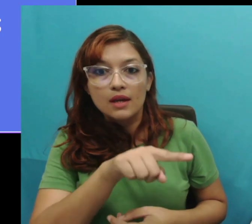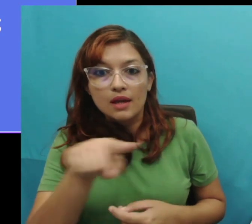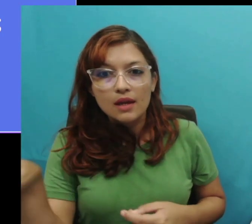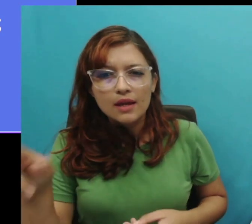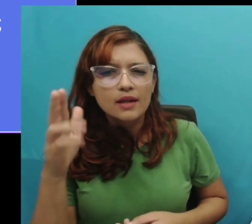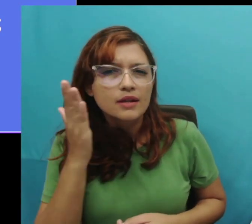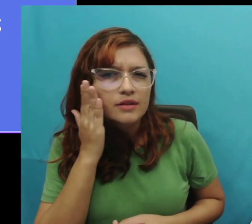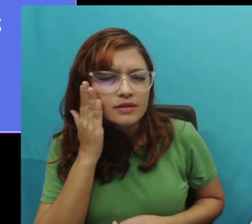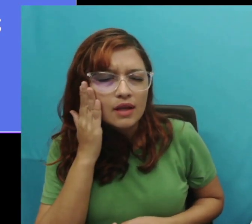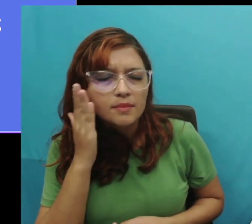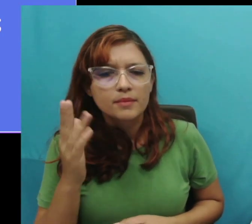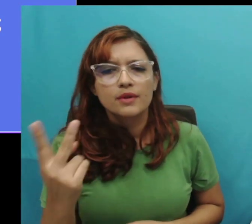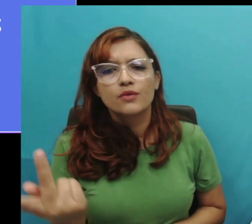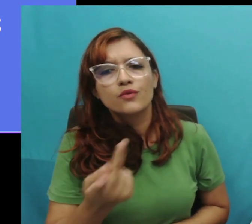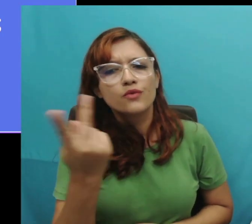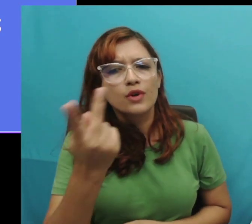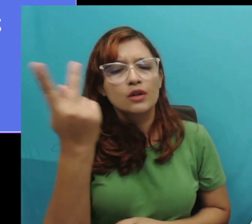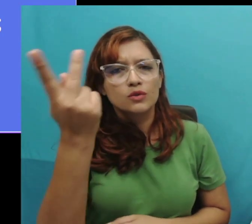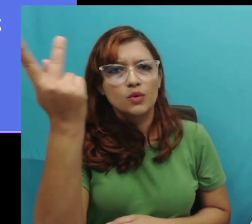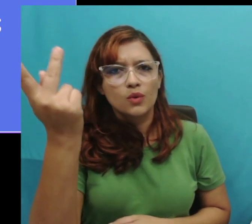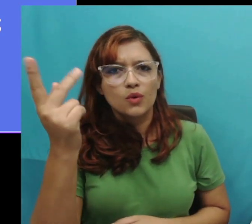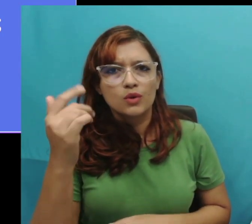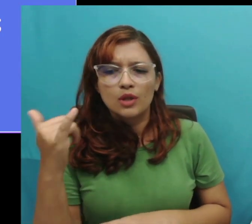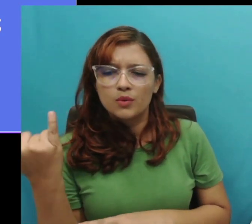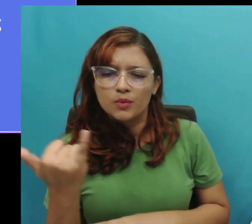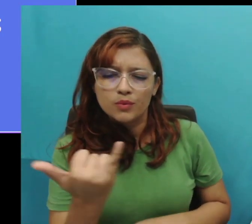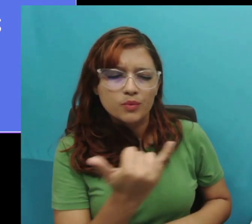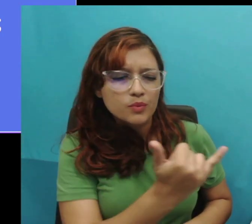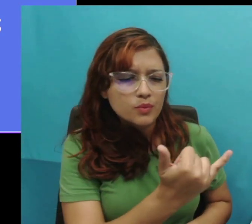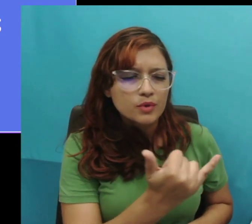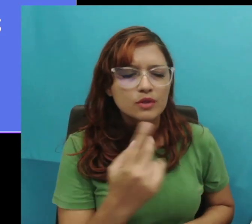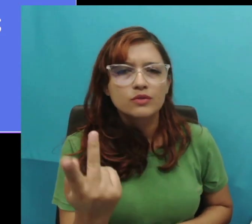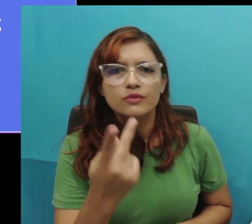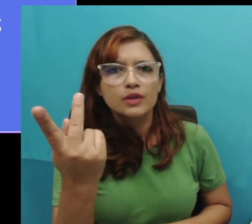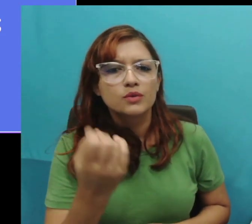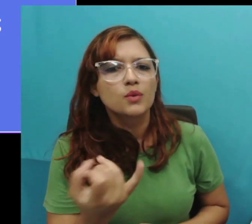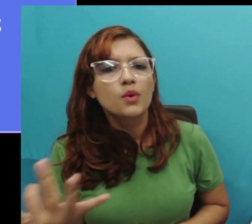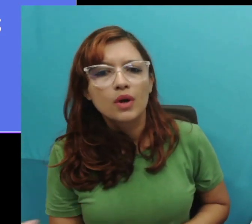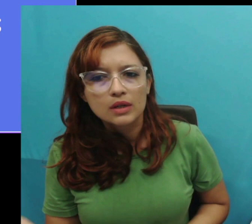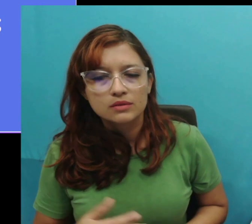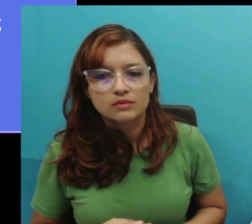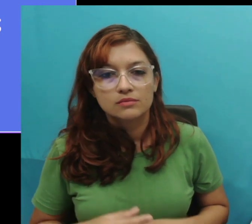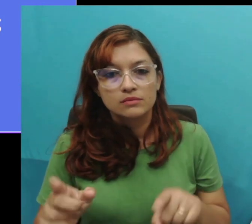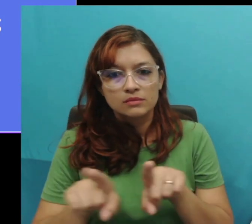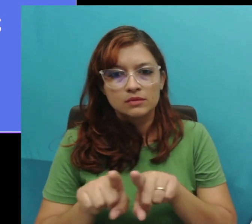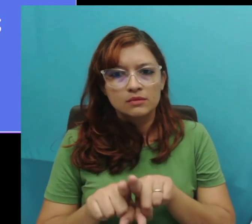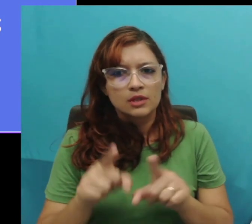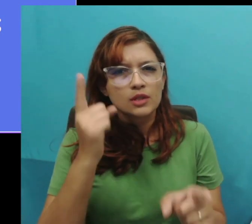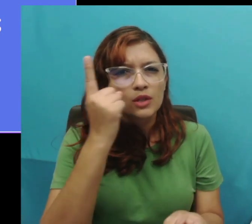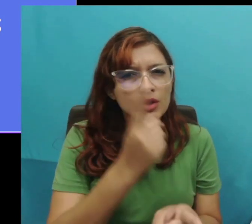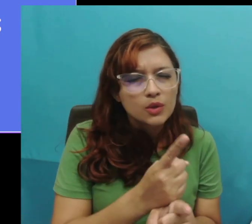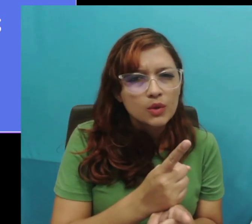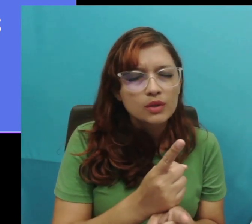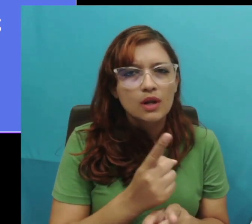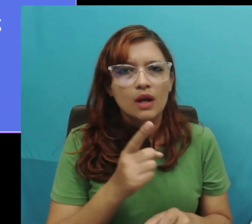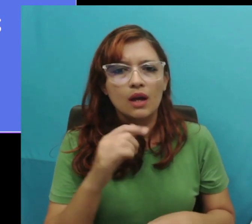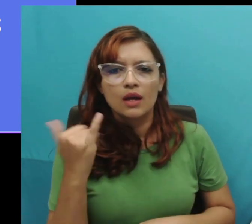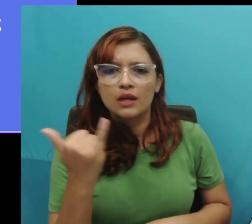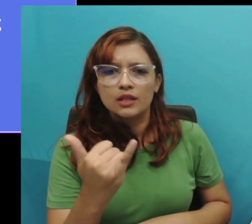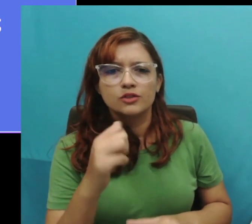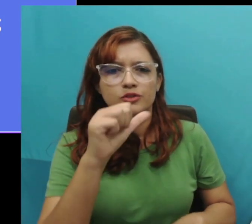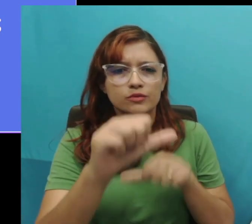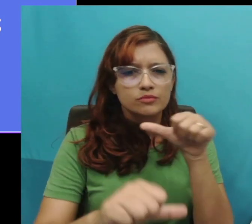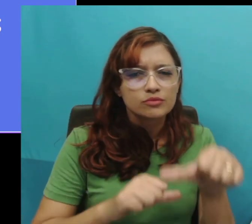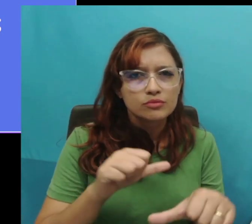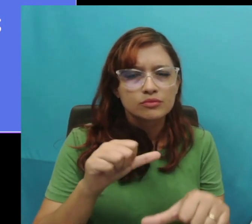elétrica. Na segunda questão, se eles sabiam analisar o valor da corrente